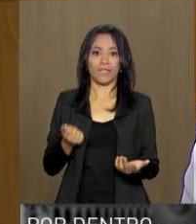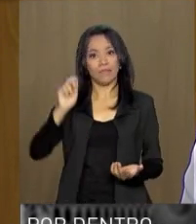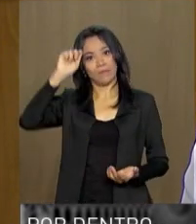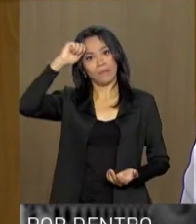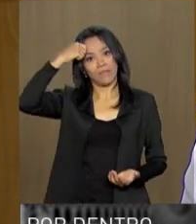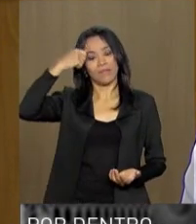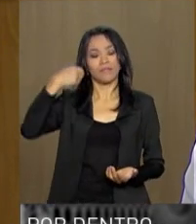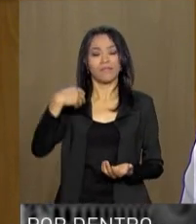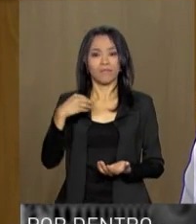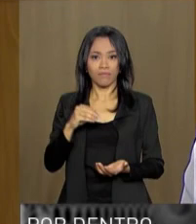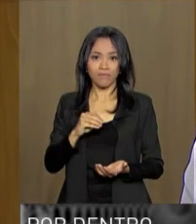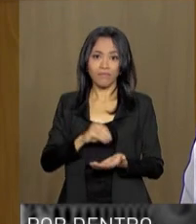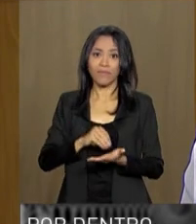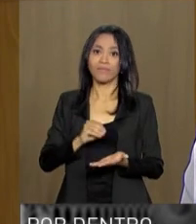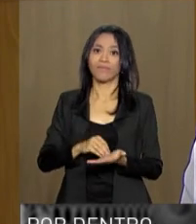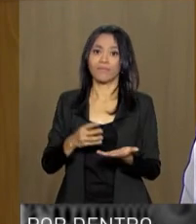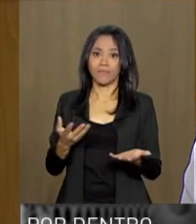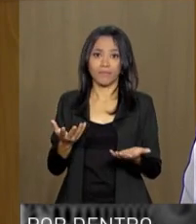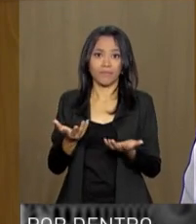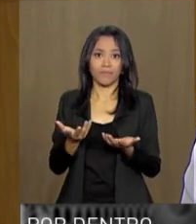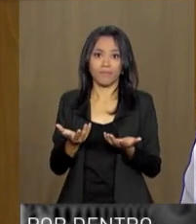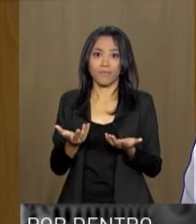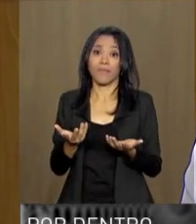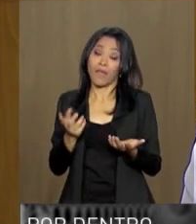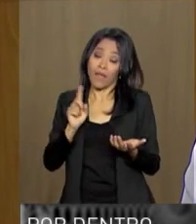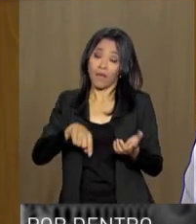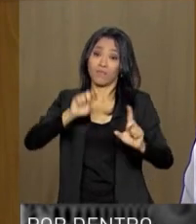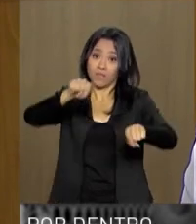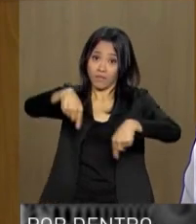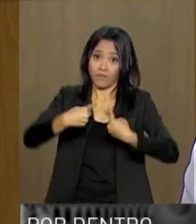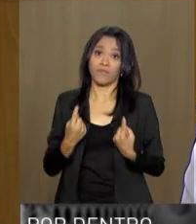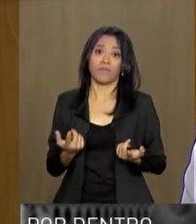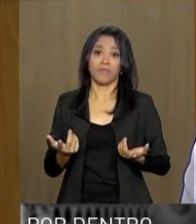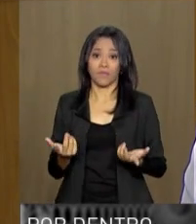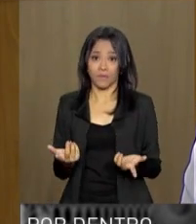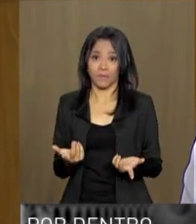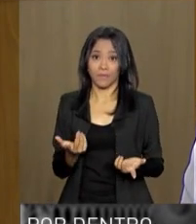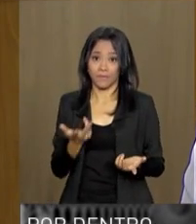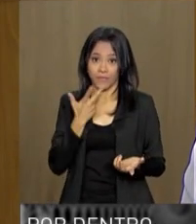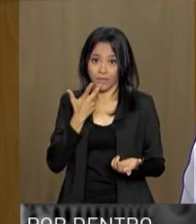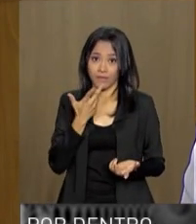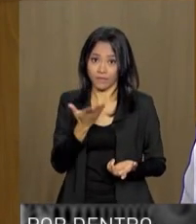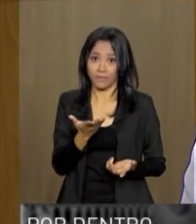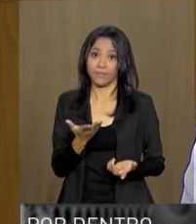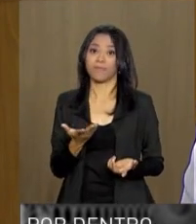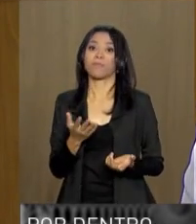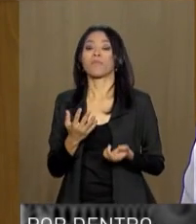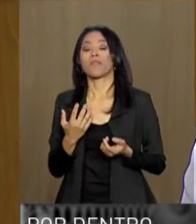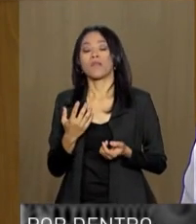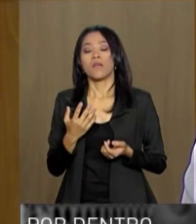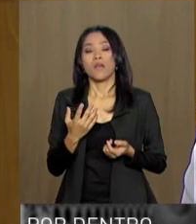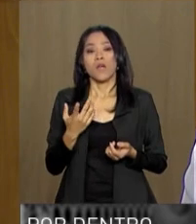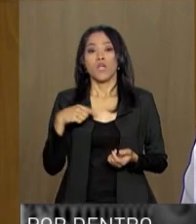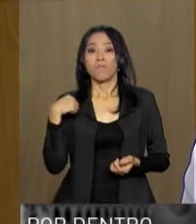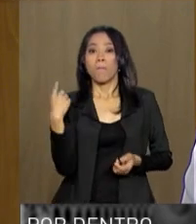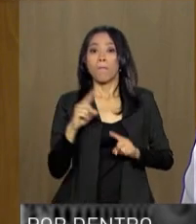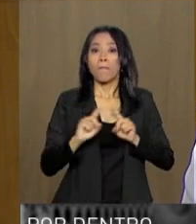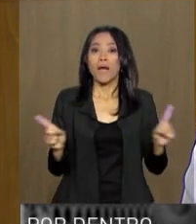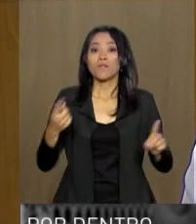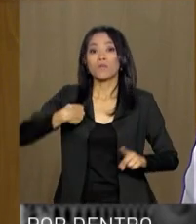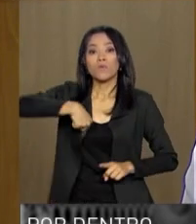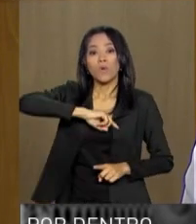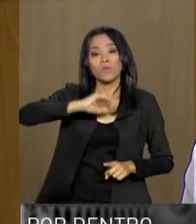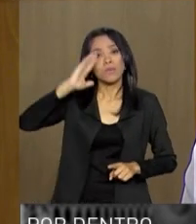populacional é é um desafio é rubens mas o nosso nosso entendimento nosso